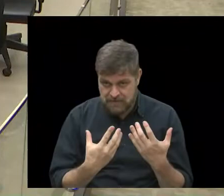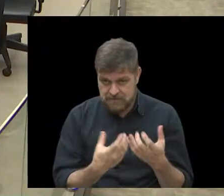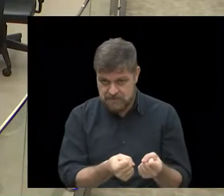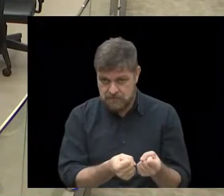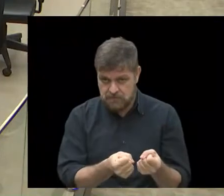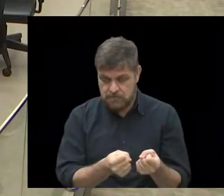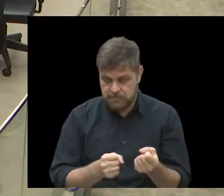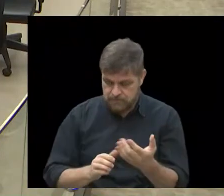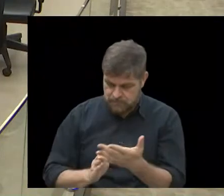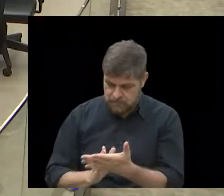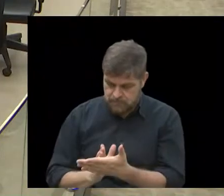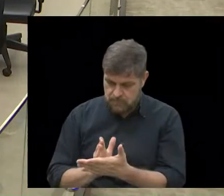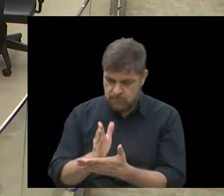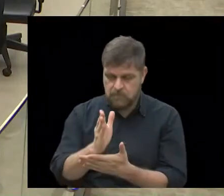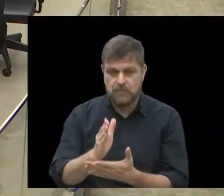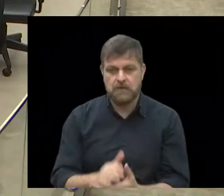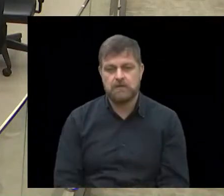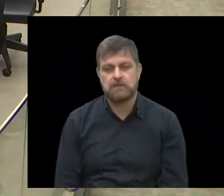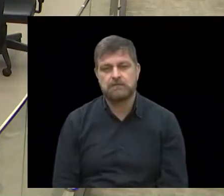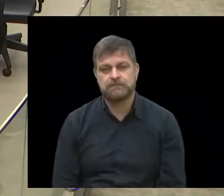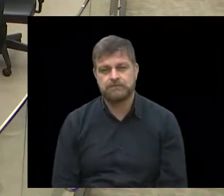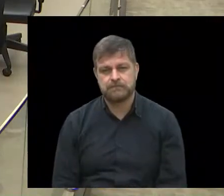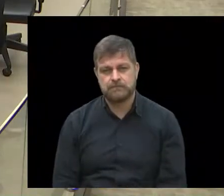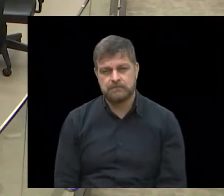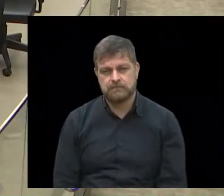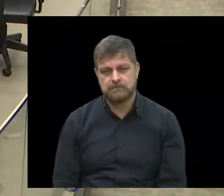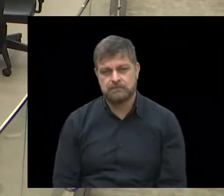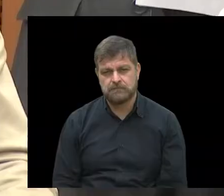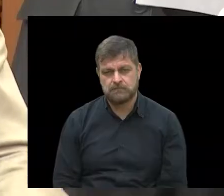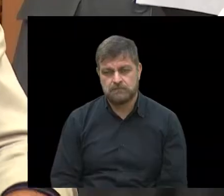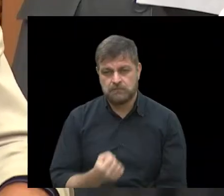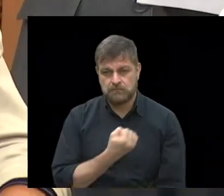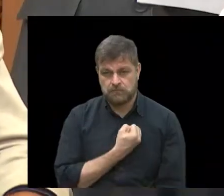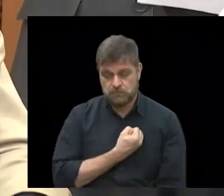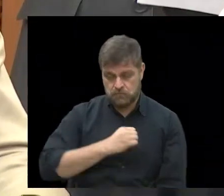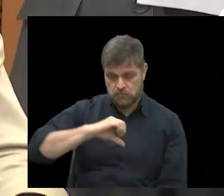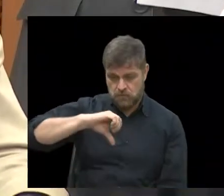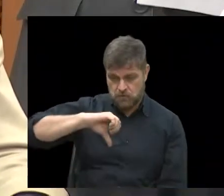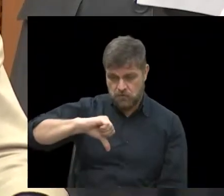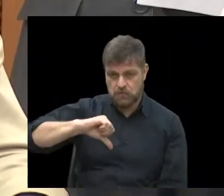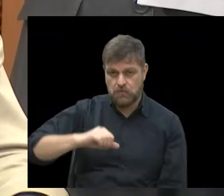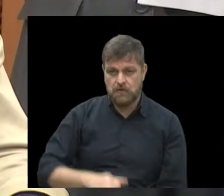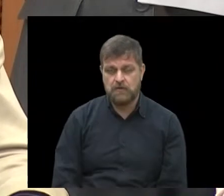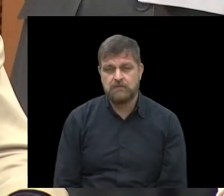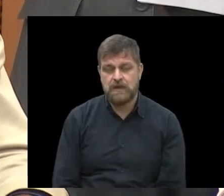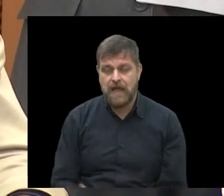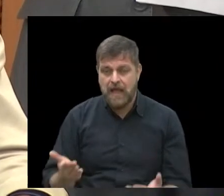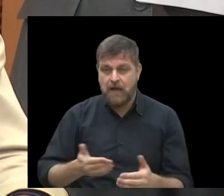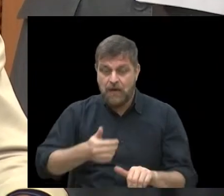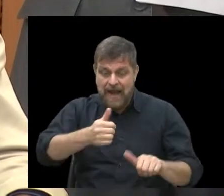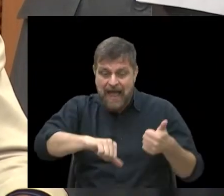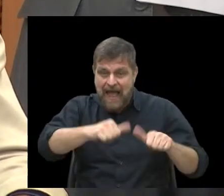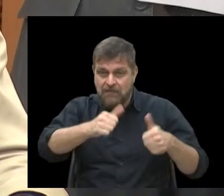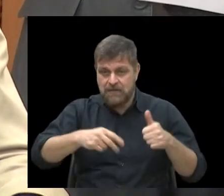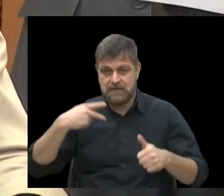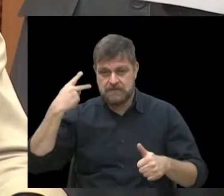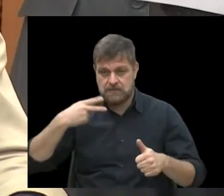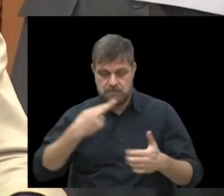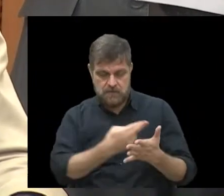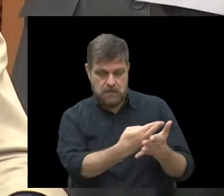como estão. Aprovada a ata. Item 9, matérias lidas no